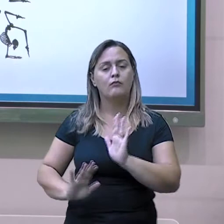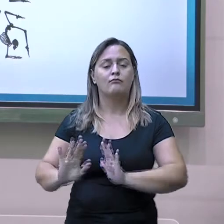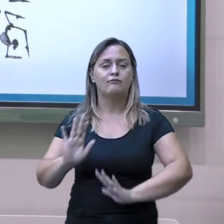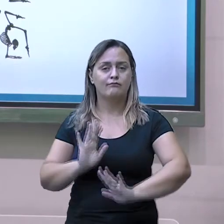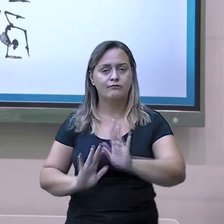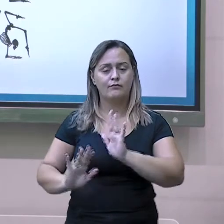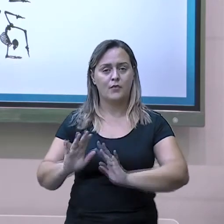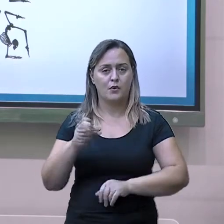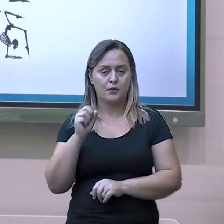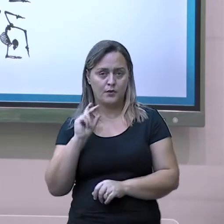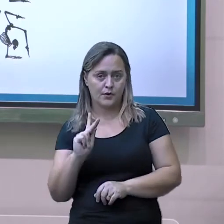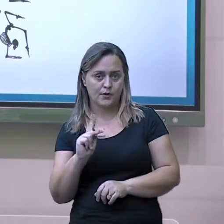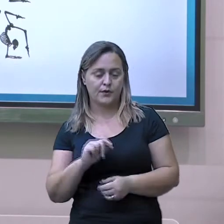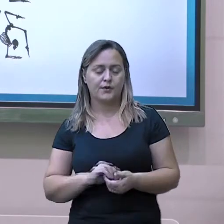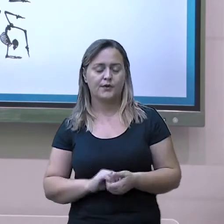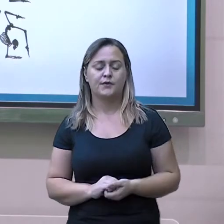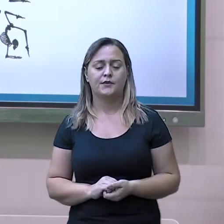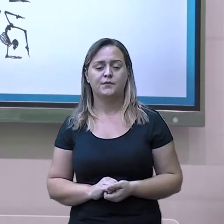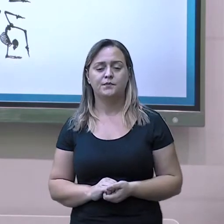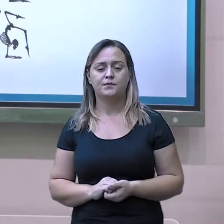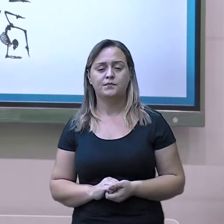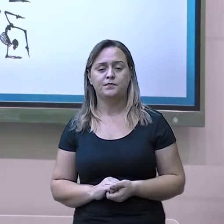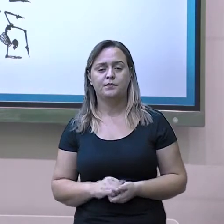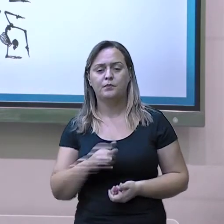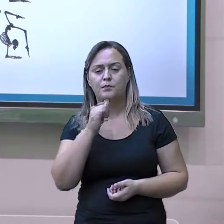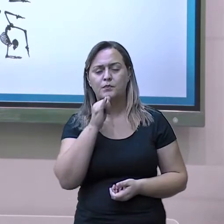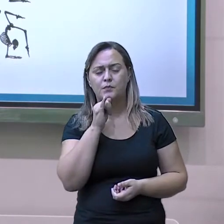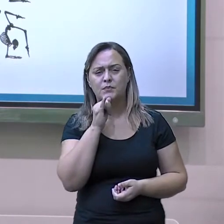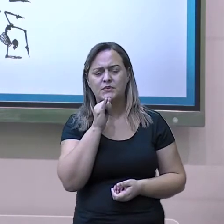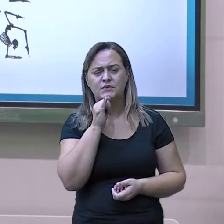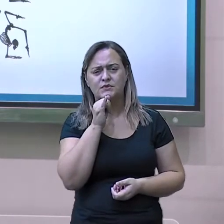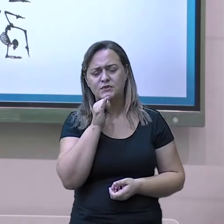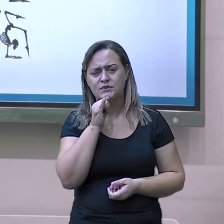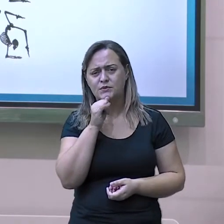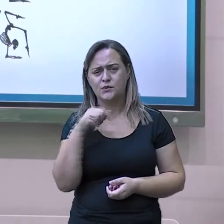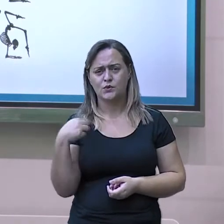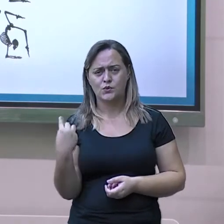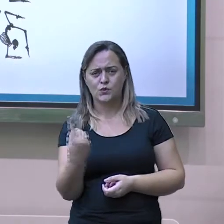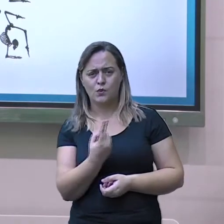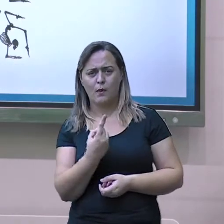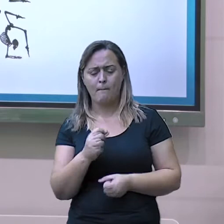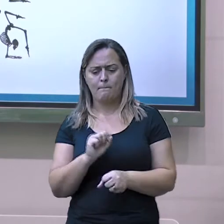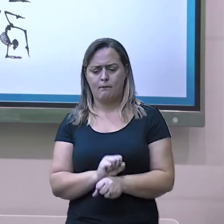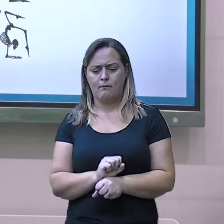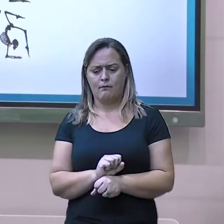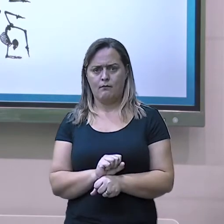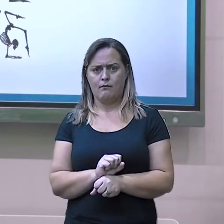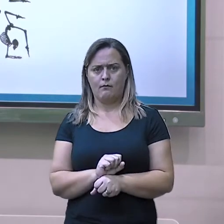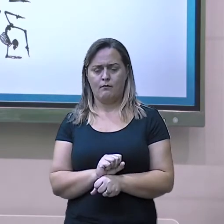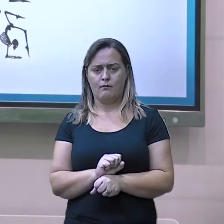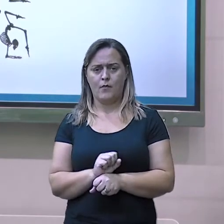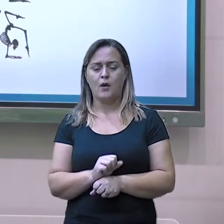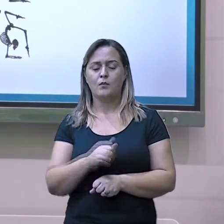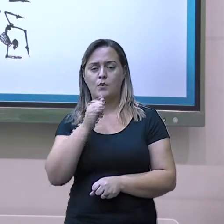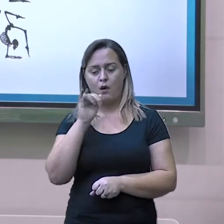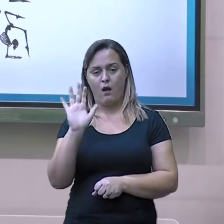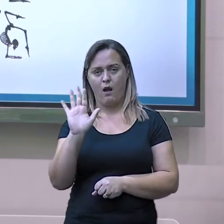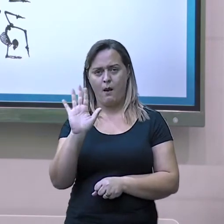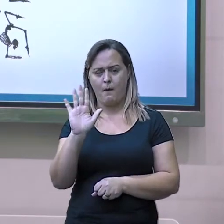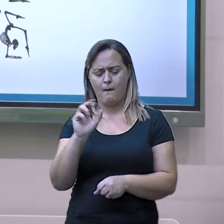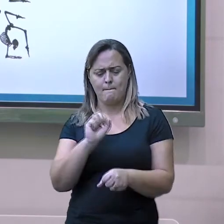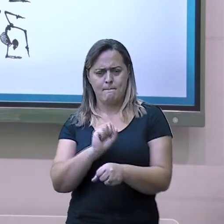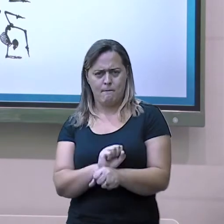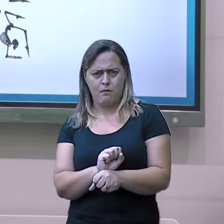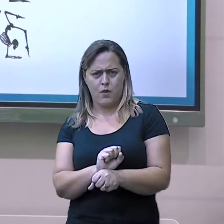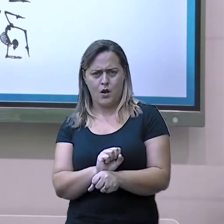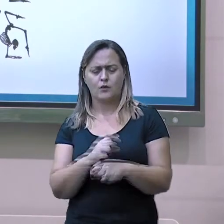faz. Quando a gente fica muito tempo sem movimentar a mão, o pé,